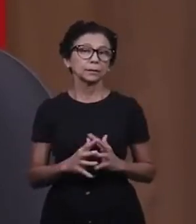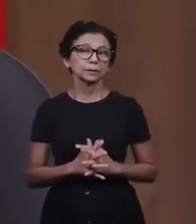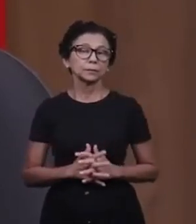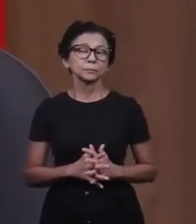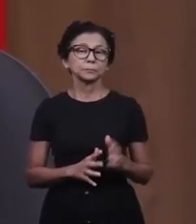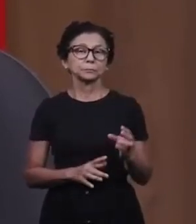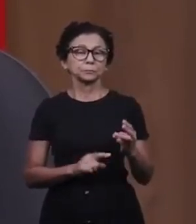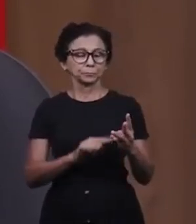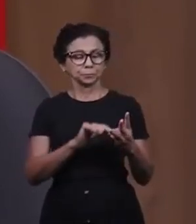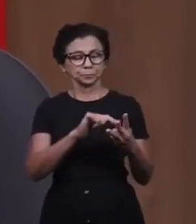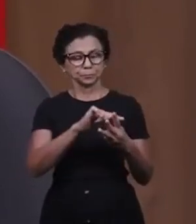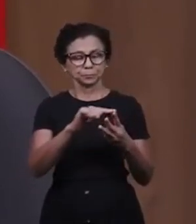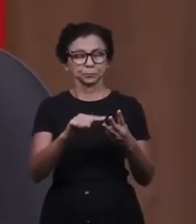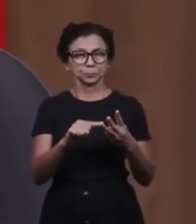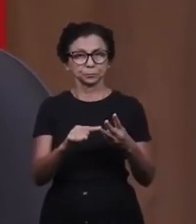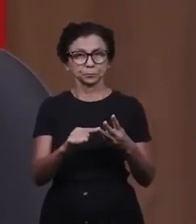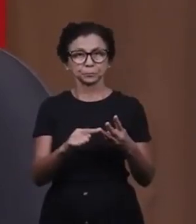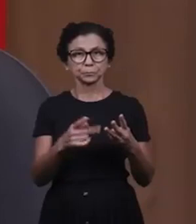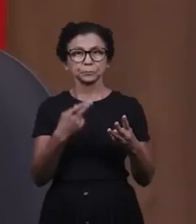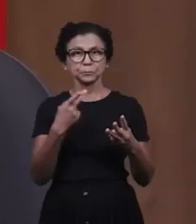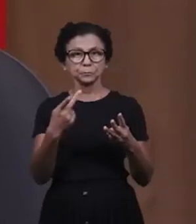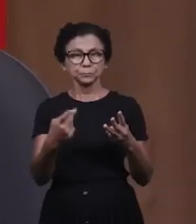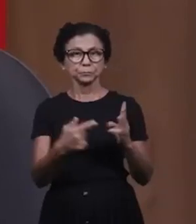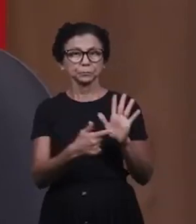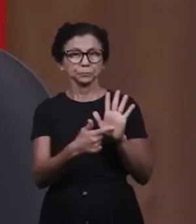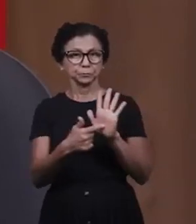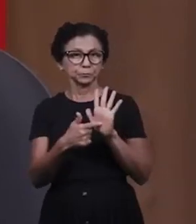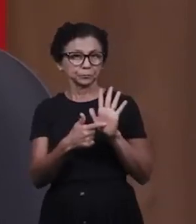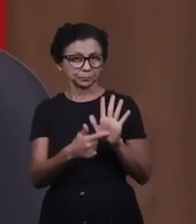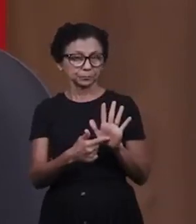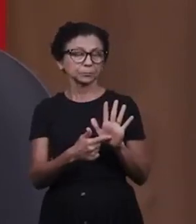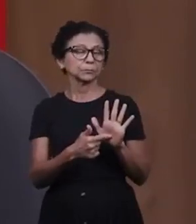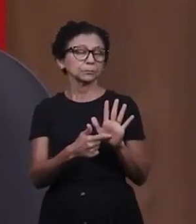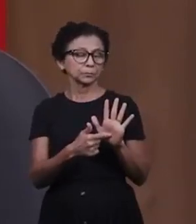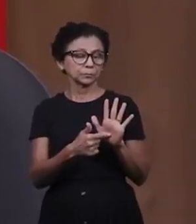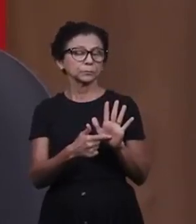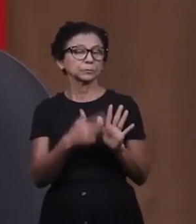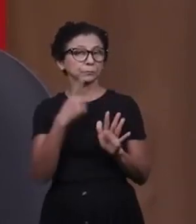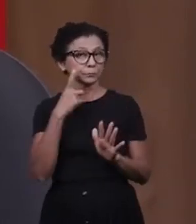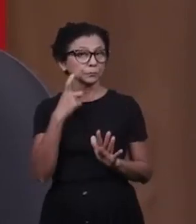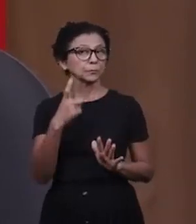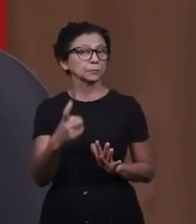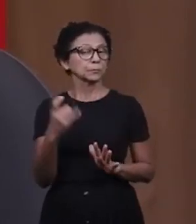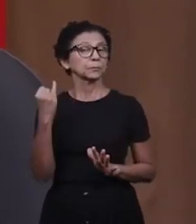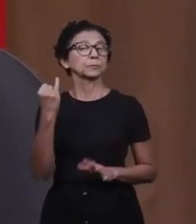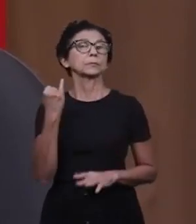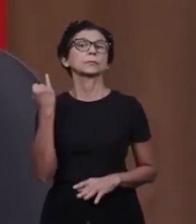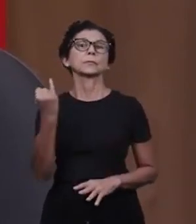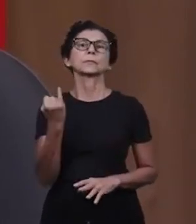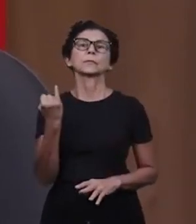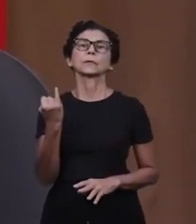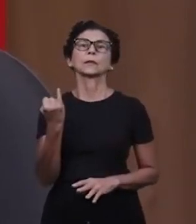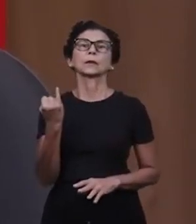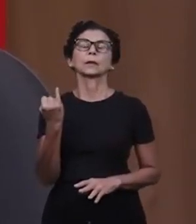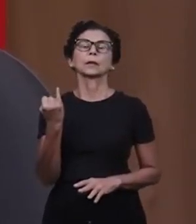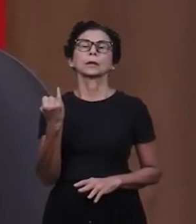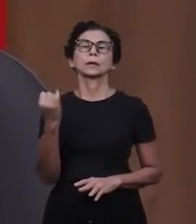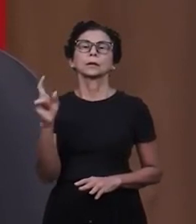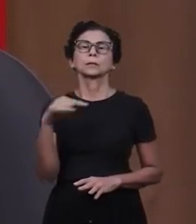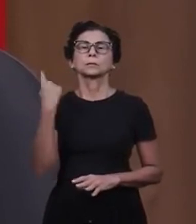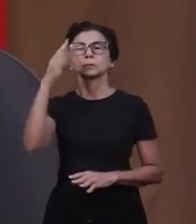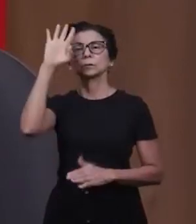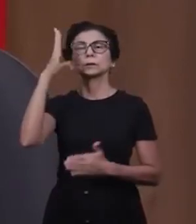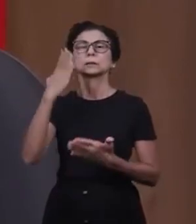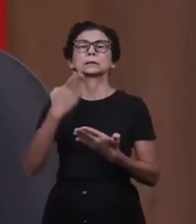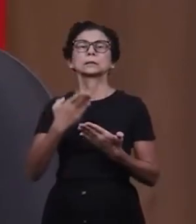3 aspectos que eu citei aqui são aspectos muito interessantes e muito importantes que nós cremos, não porque